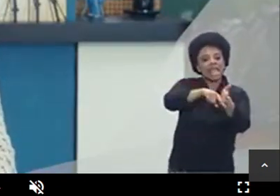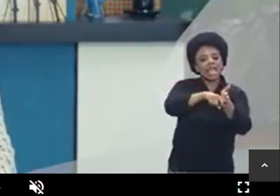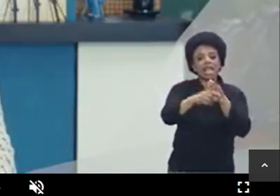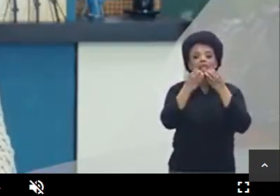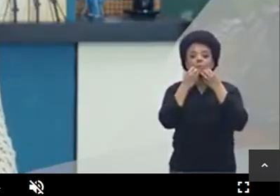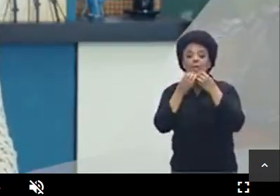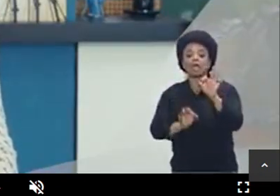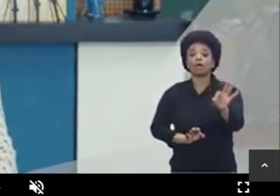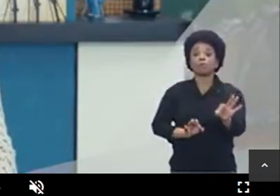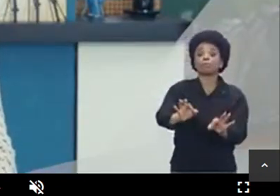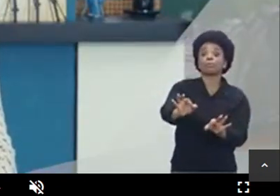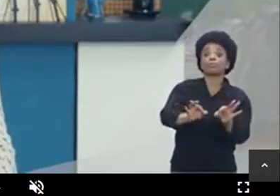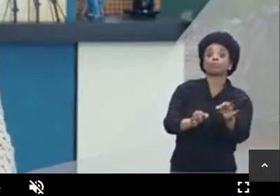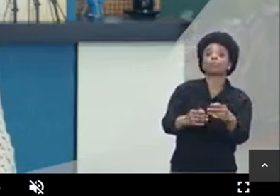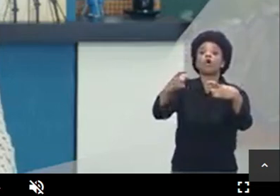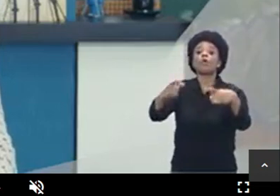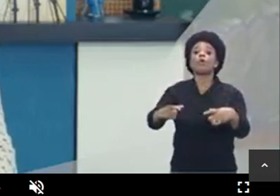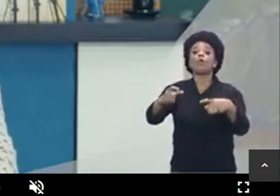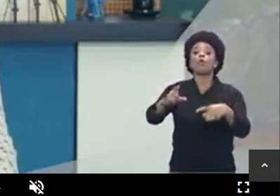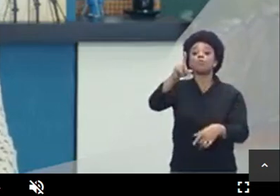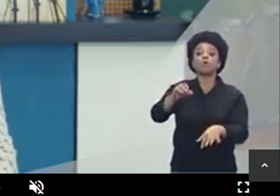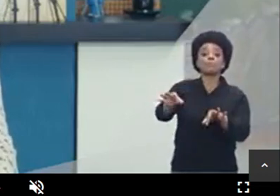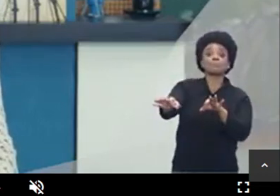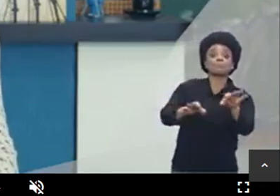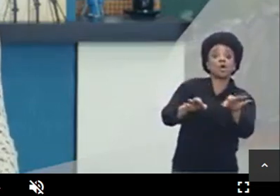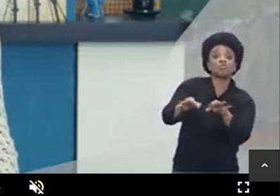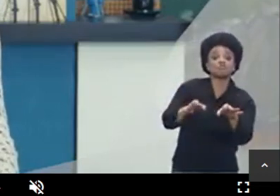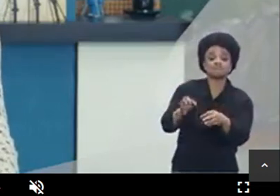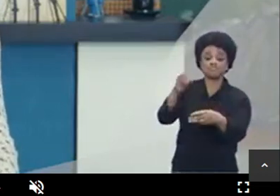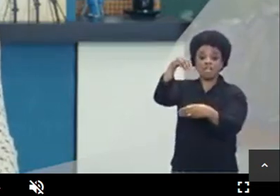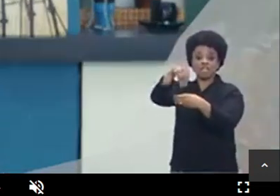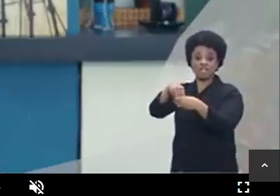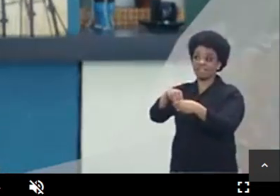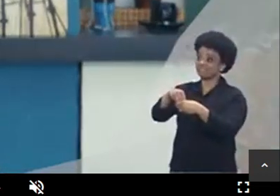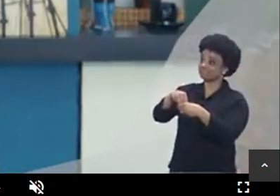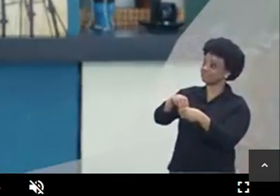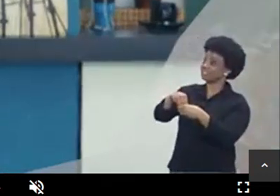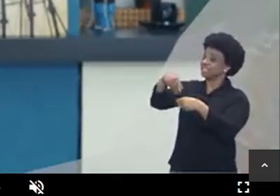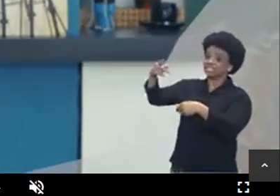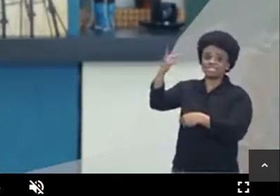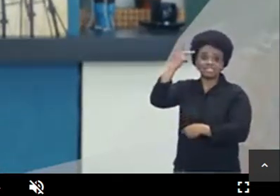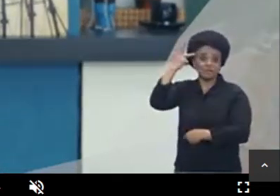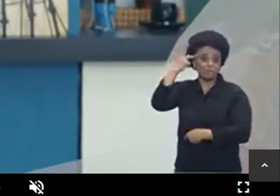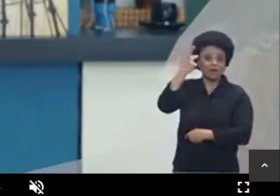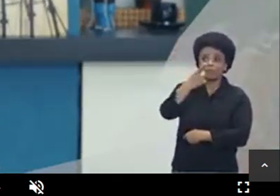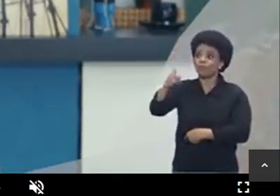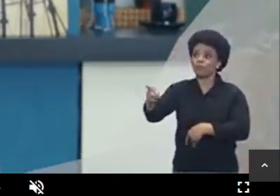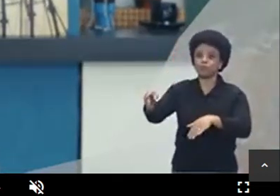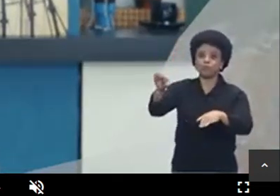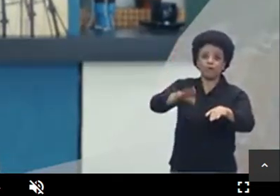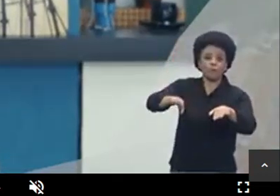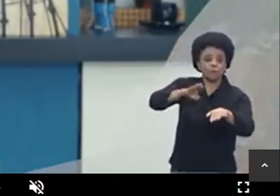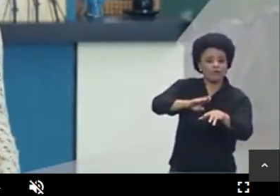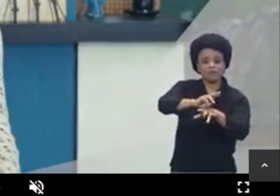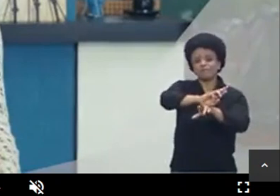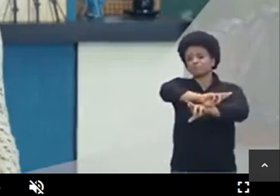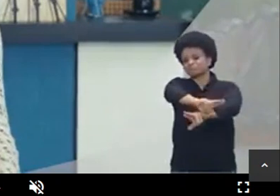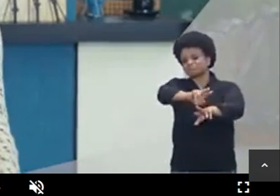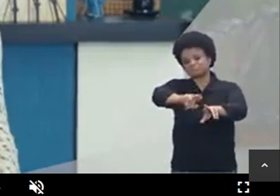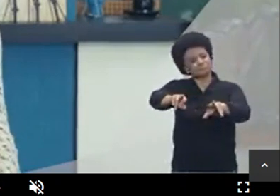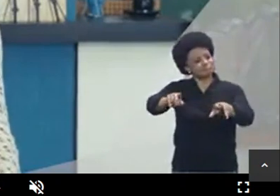projeto, onde é o local do projeto, no interior é um clima, aqui em São Paulo é outro, na praia é outro. Então, de acordo com